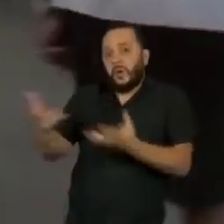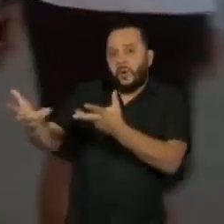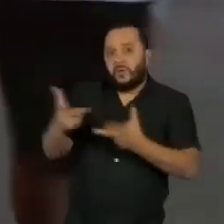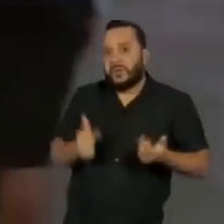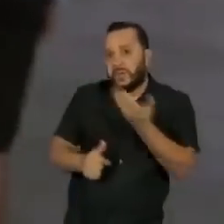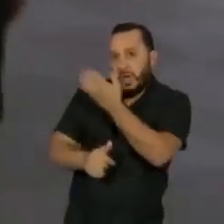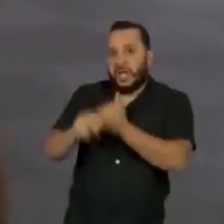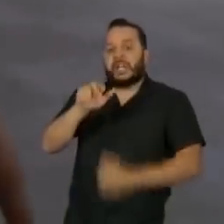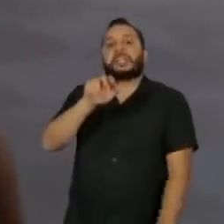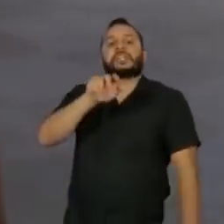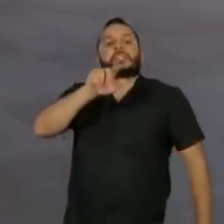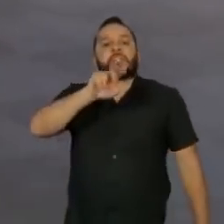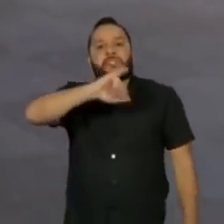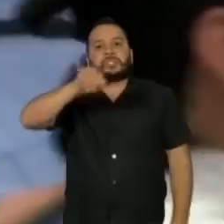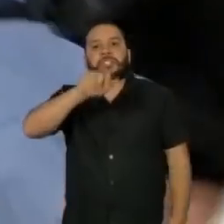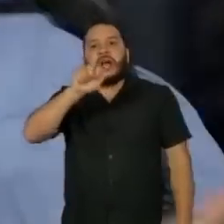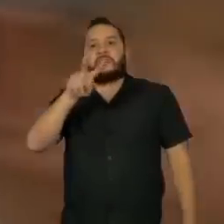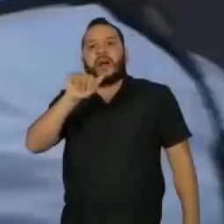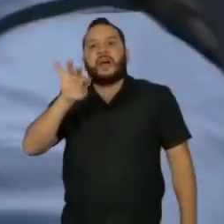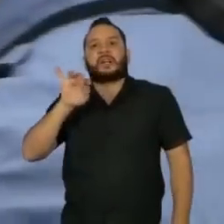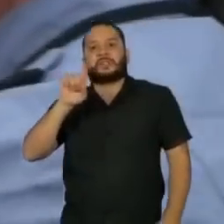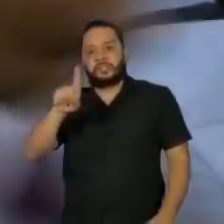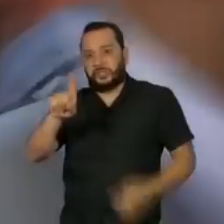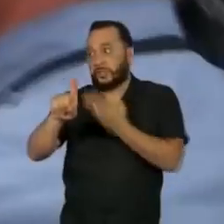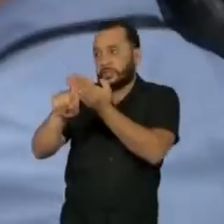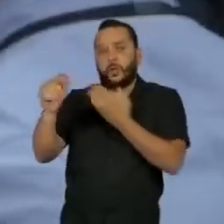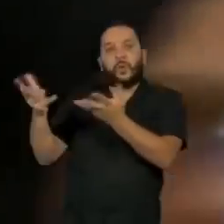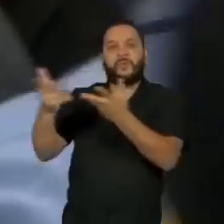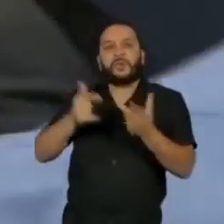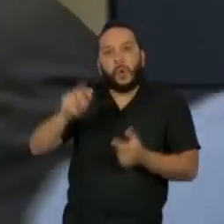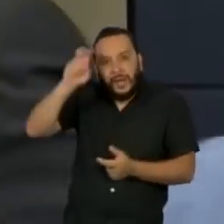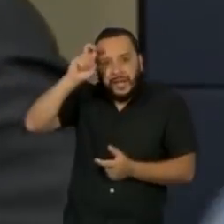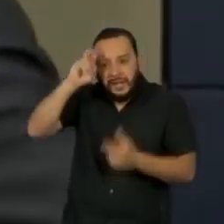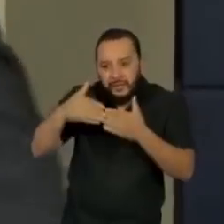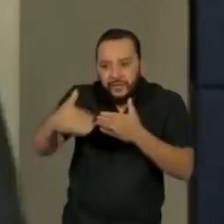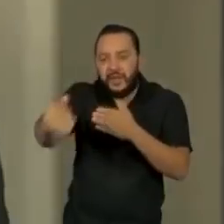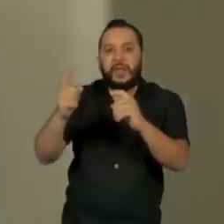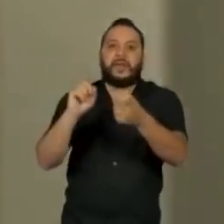o ministro do Exterior iraniano, que na próxima quinta-feira